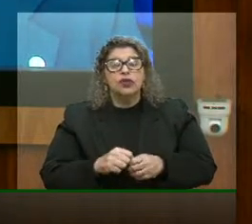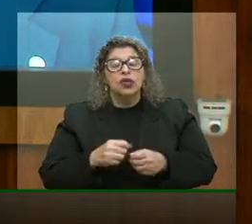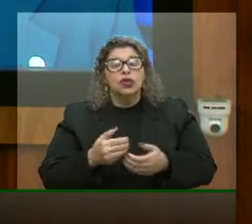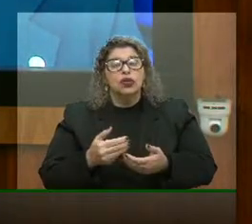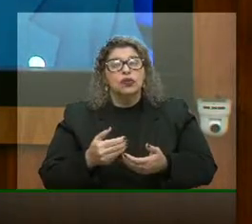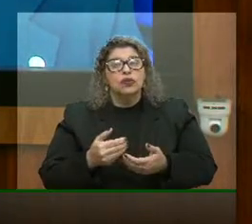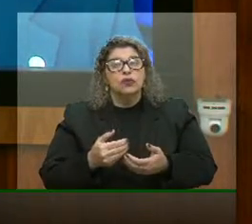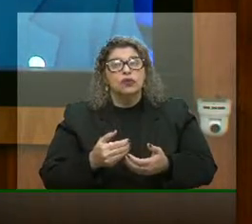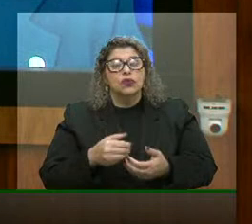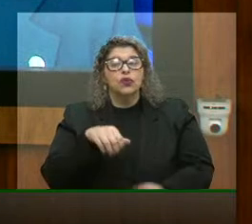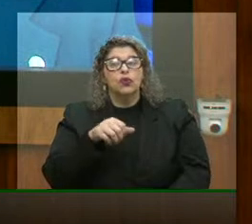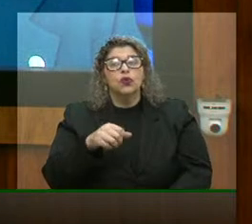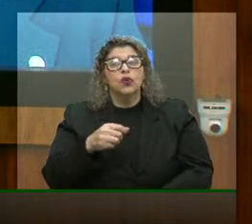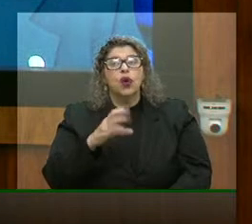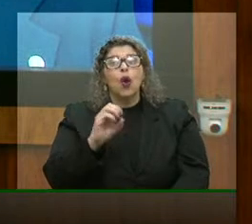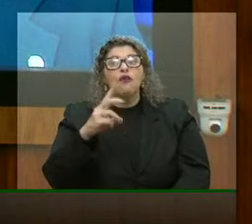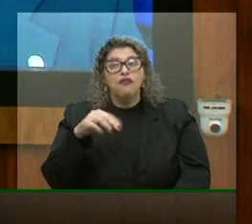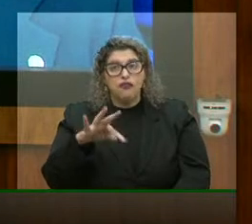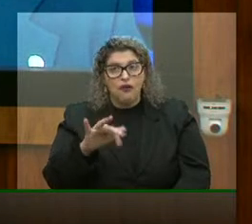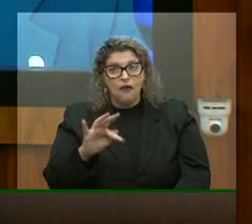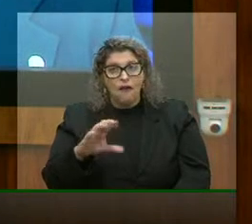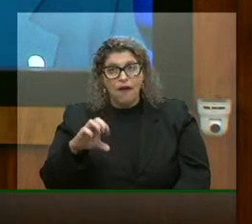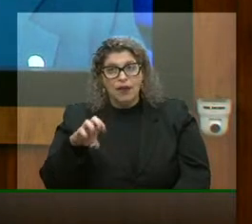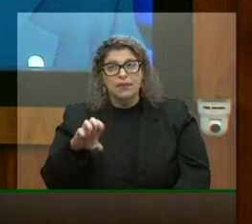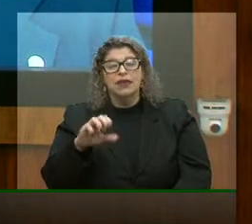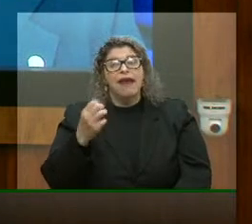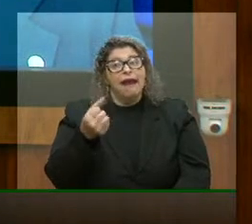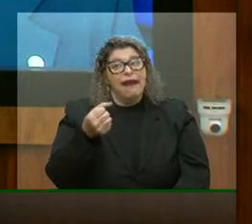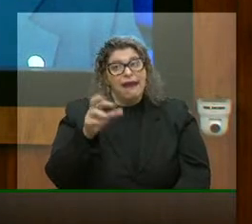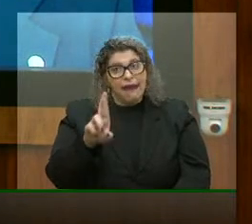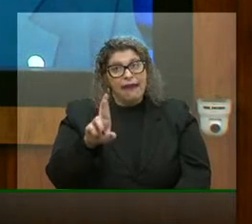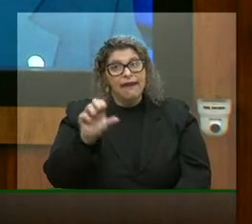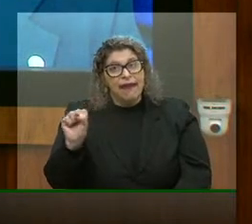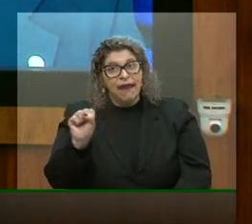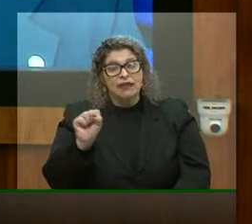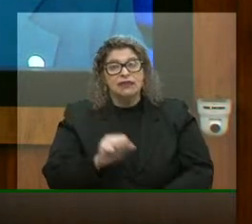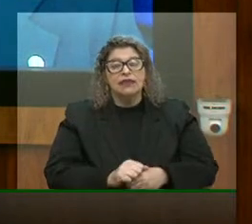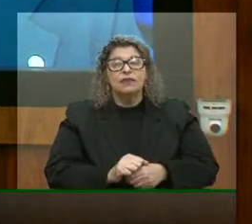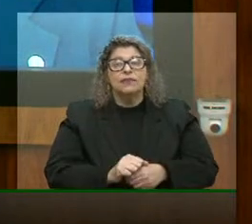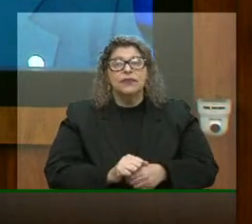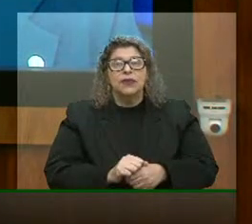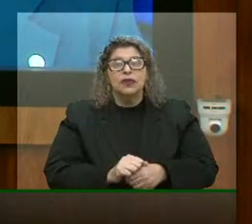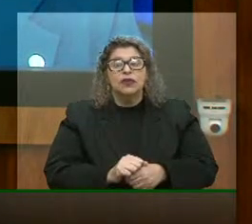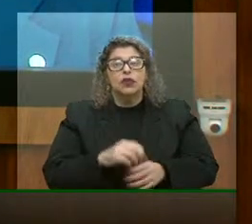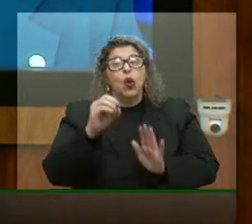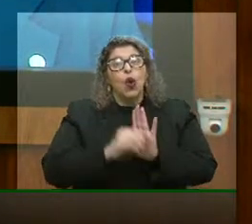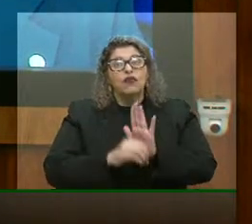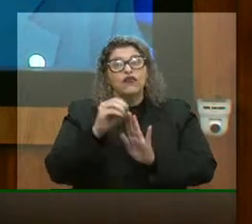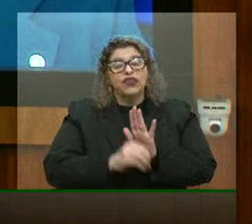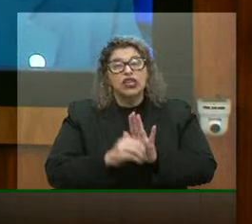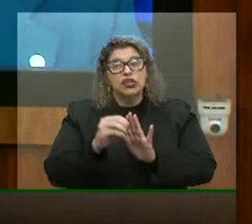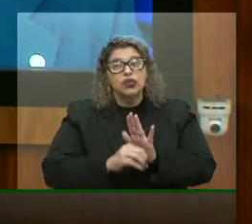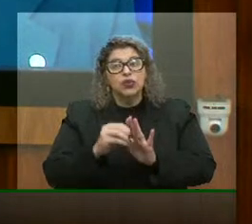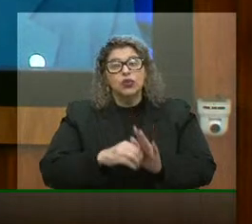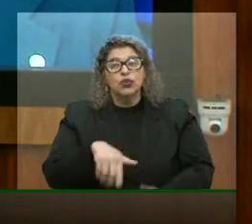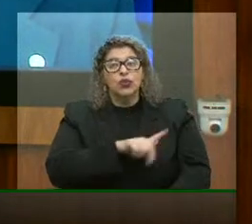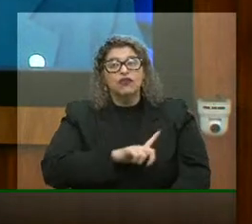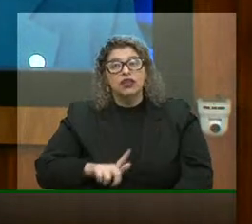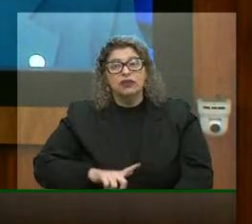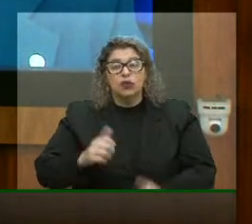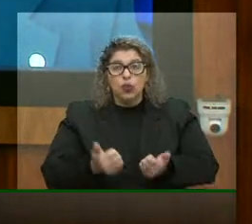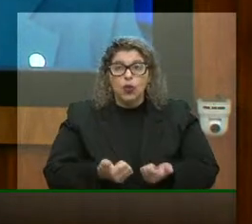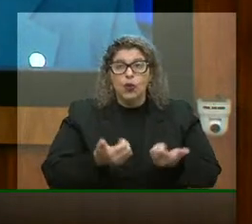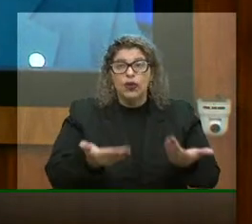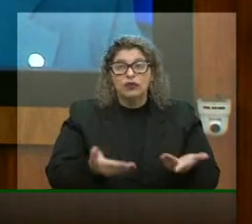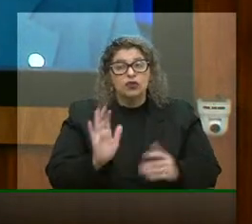conformes RS e estabelece regras de conformidade tributária. Ao projeto foi acostado o ofício do senhor governador, solicitando a sua devolução,